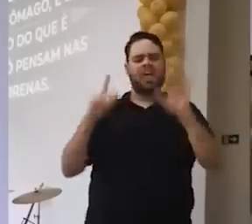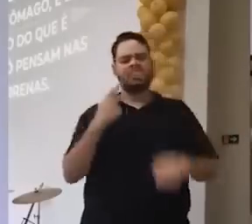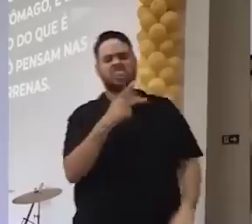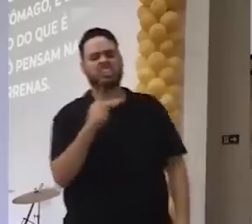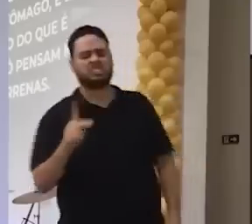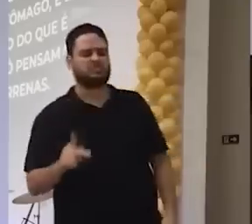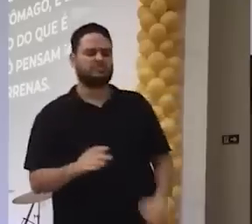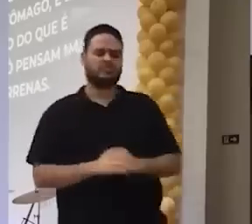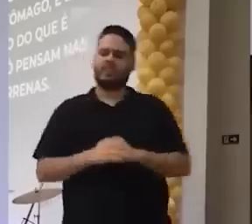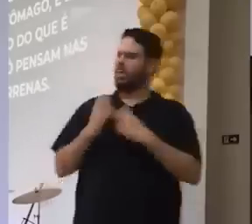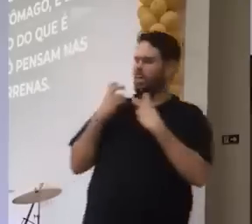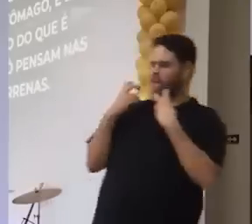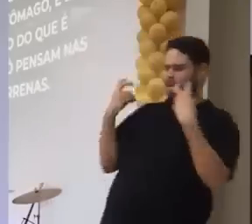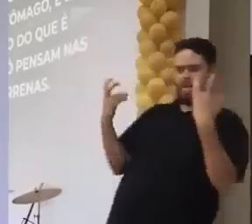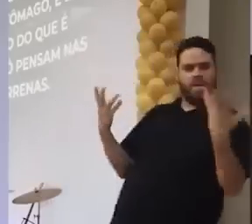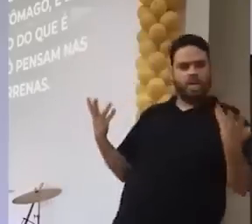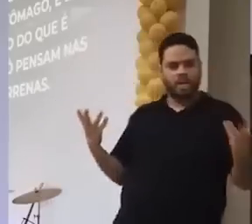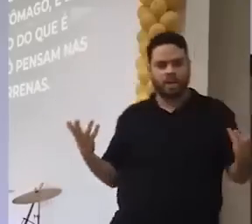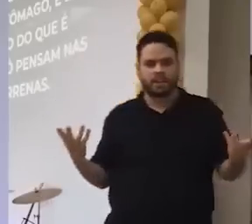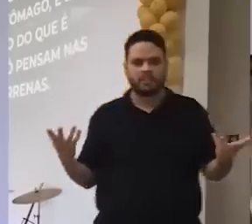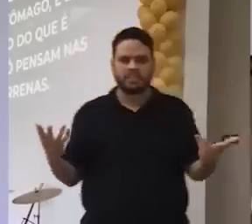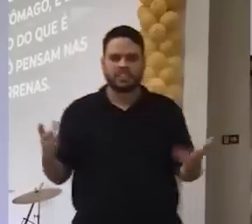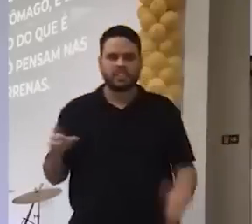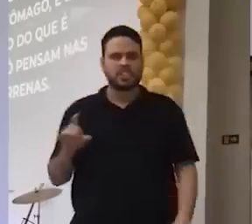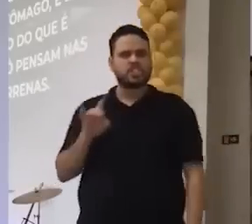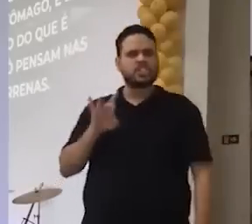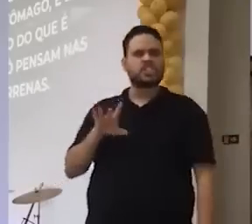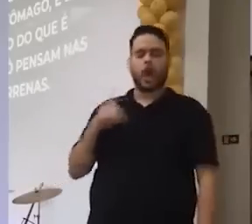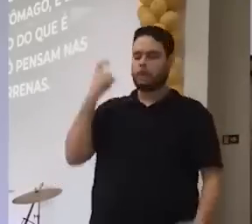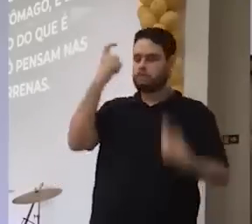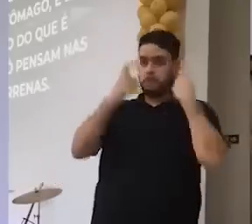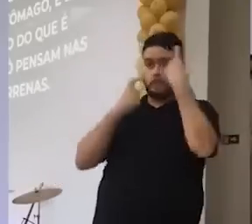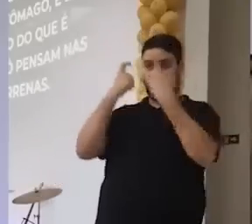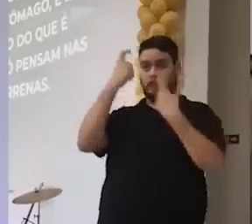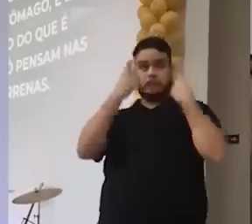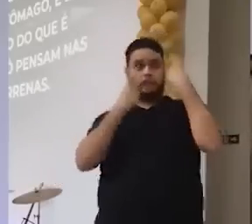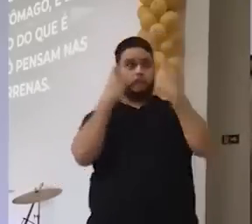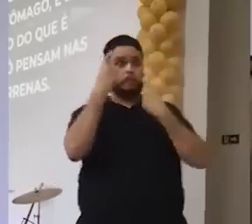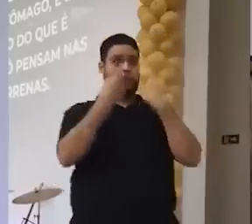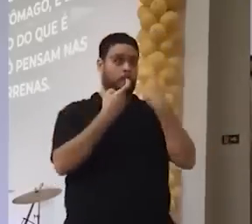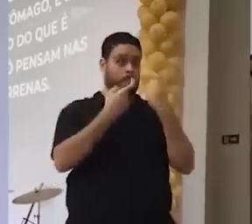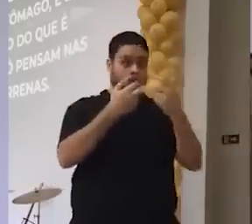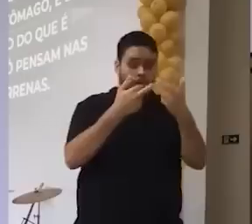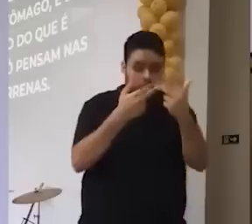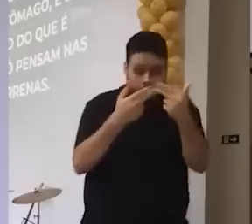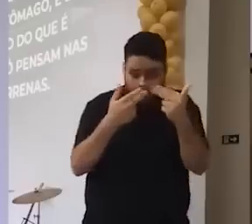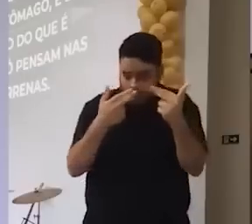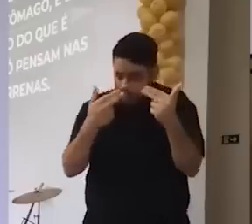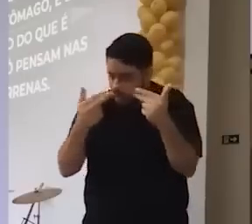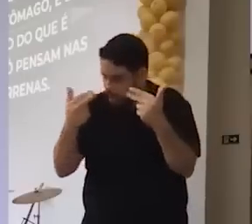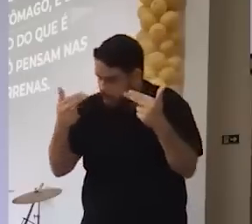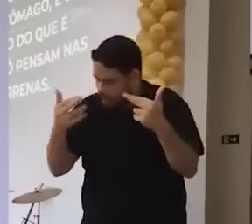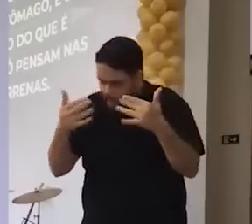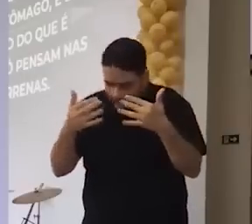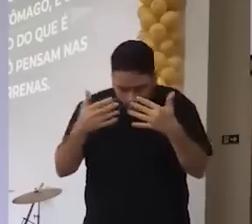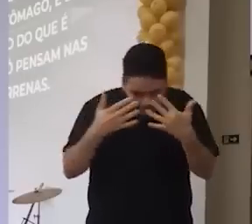infâmia, visto que só se preocupam com as coisas terrenas.